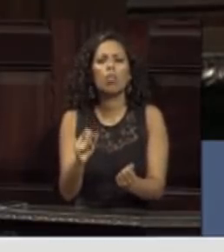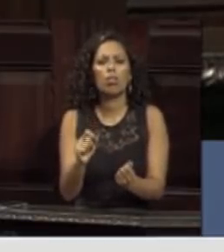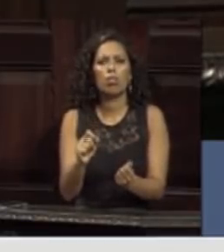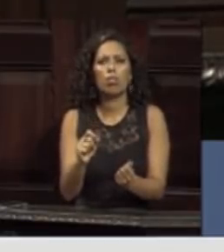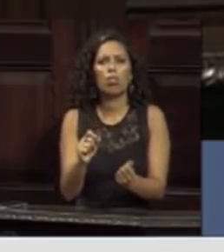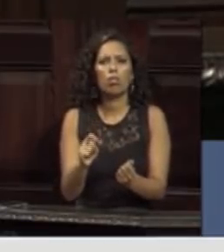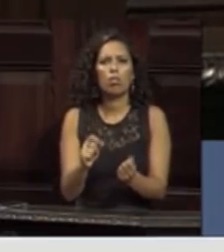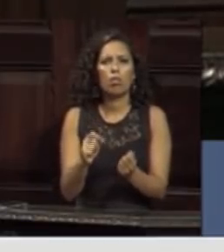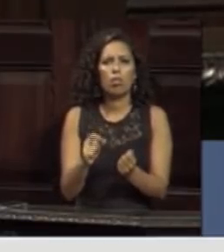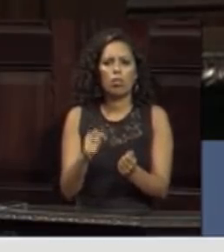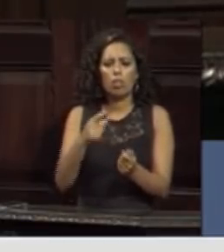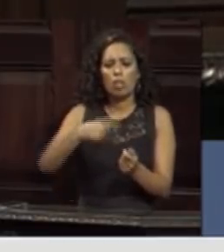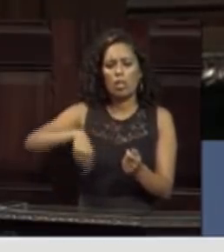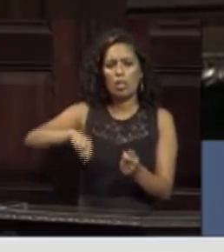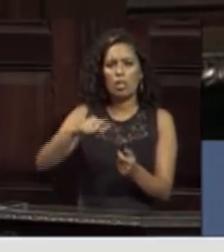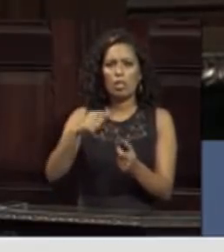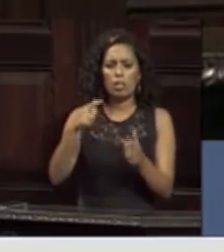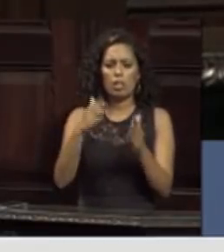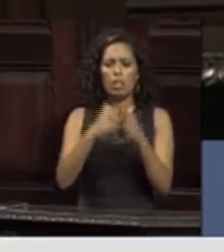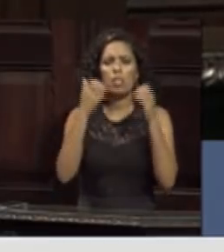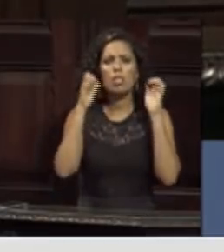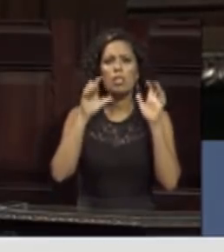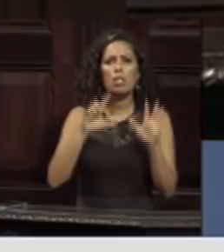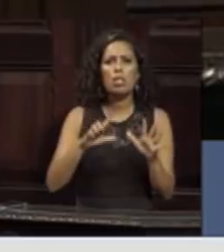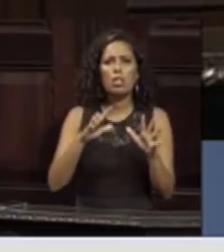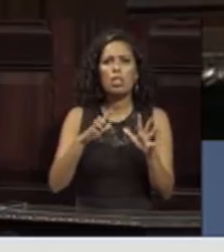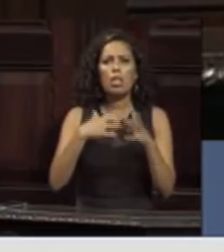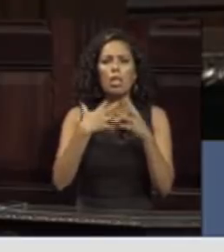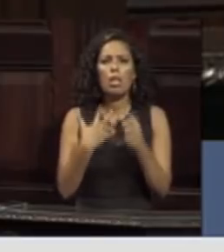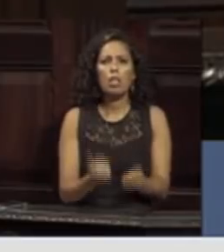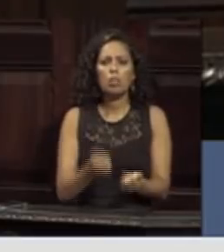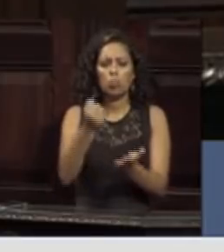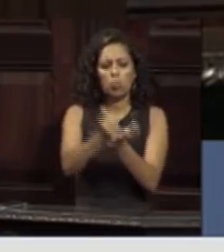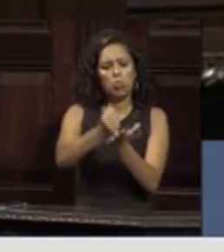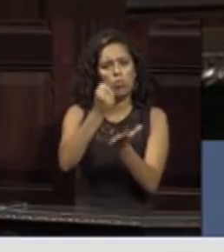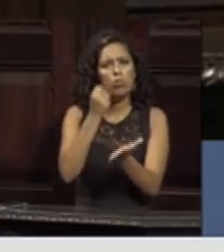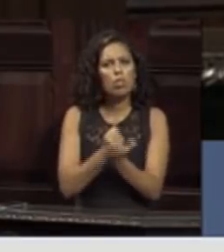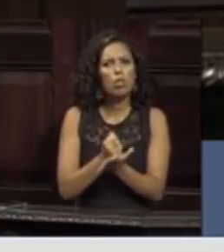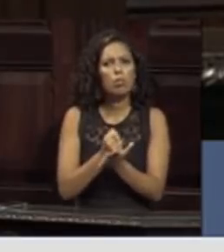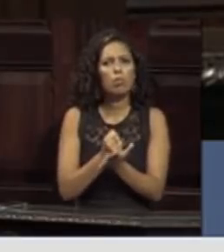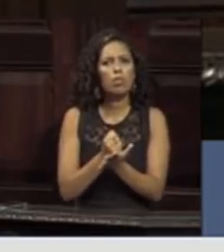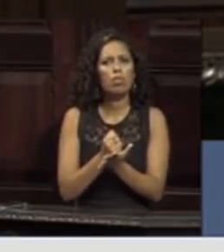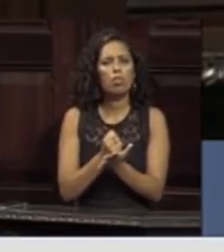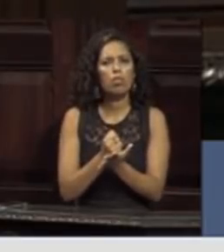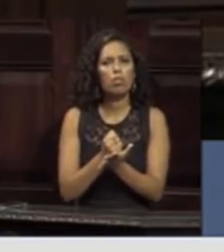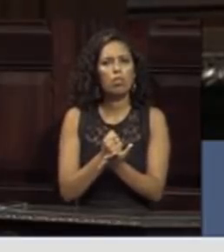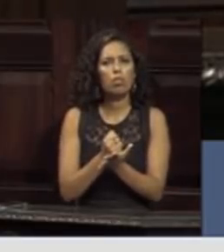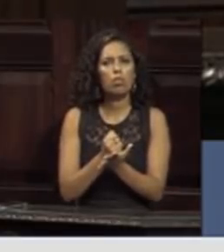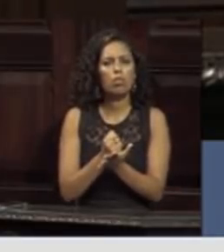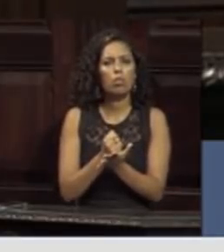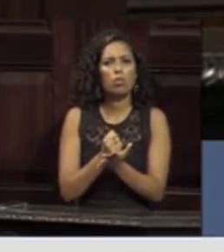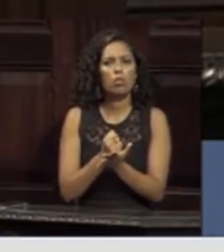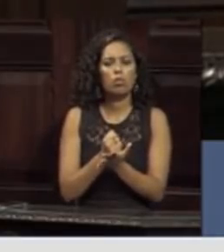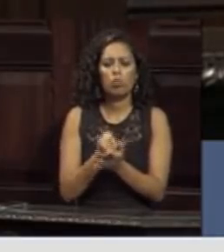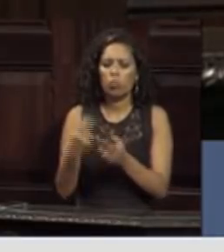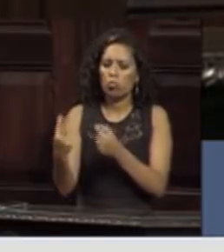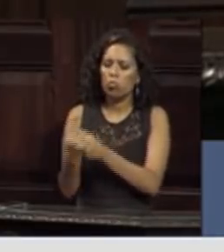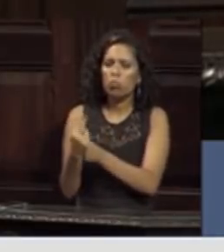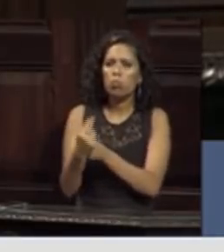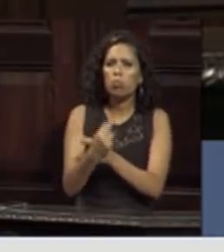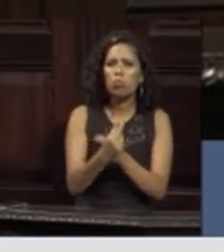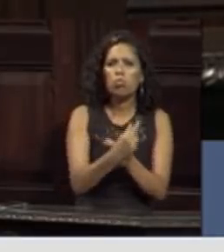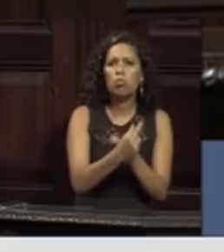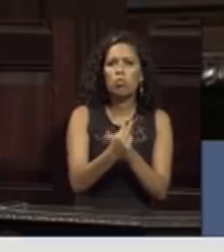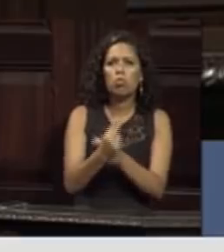à aprovação na Assembleia Legislativa do Estado do Rio de Janeiro, Alerj, das condições gerais dos empréstimos